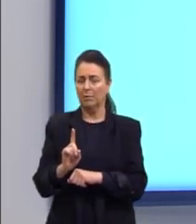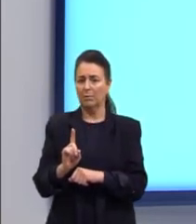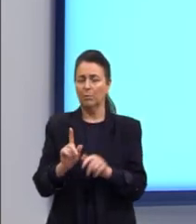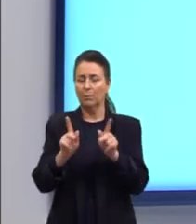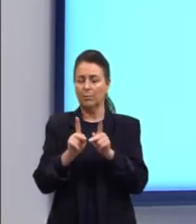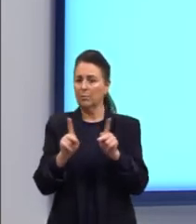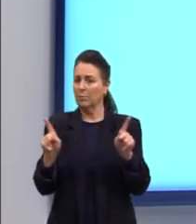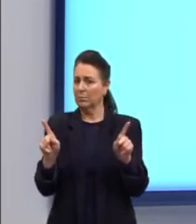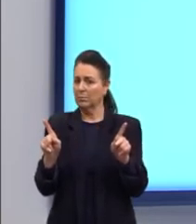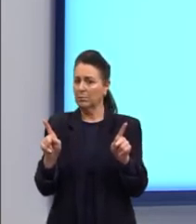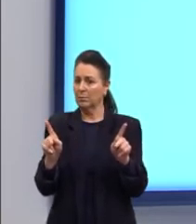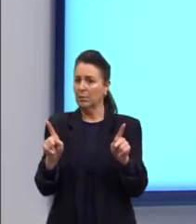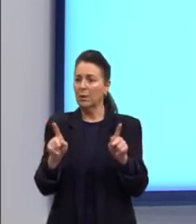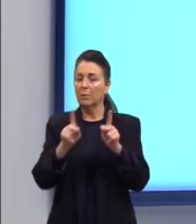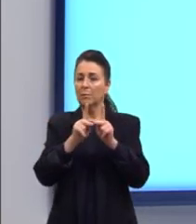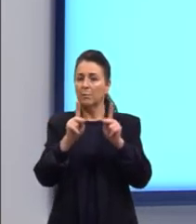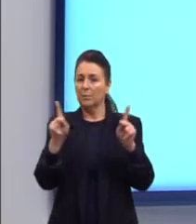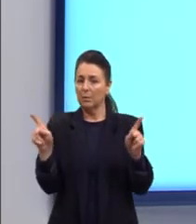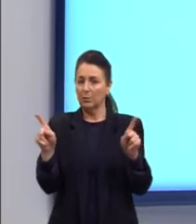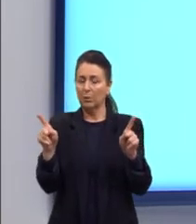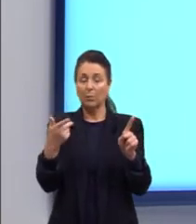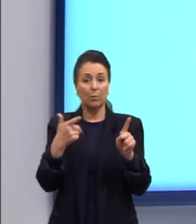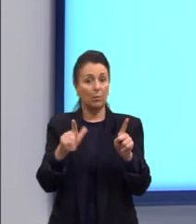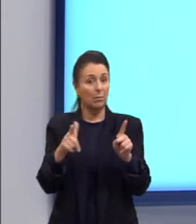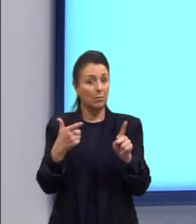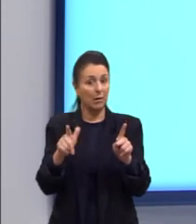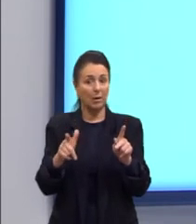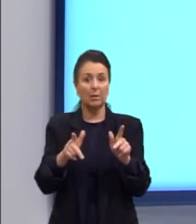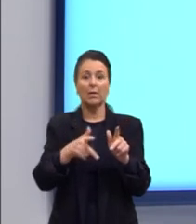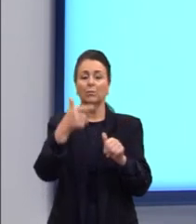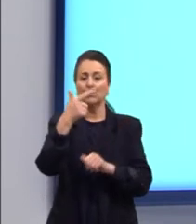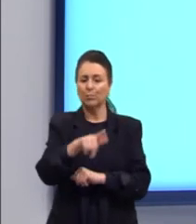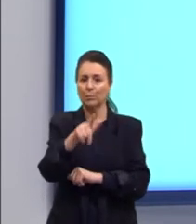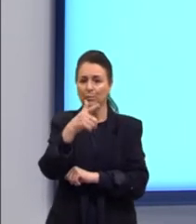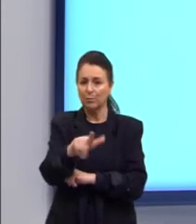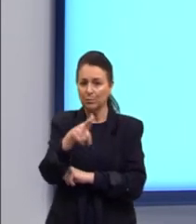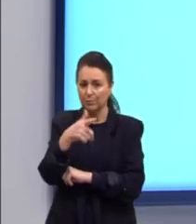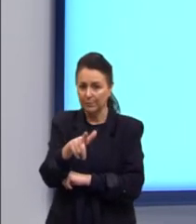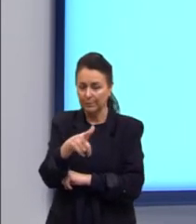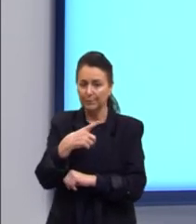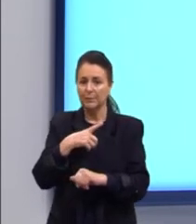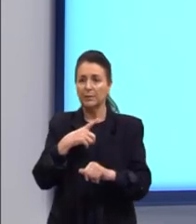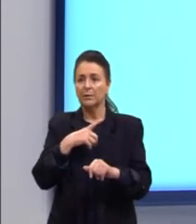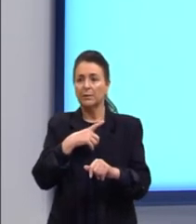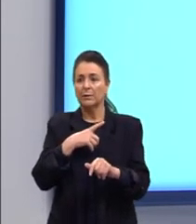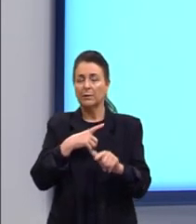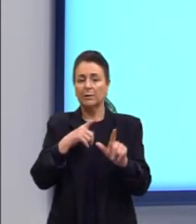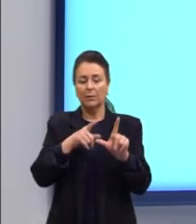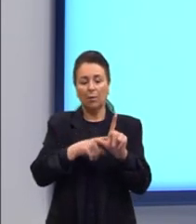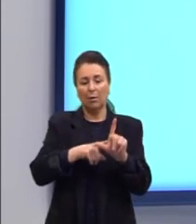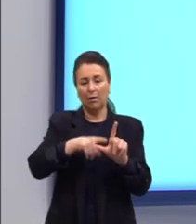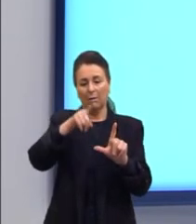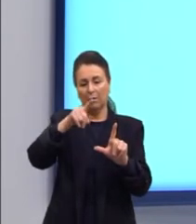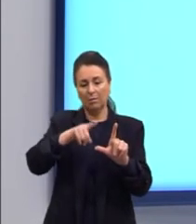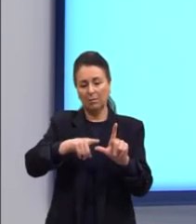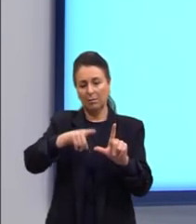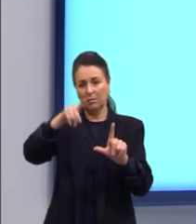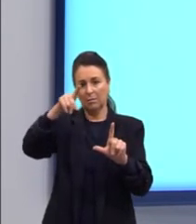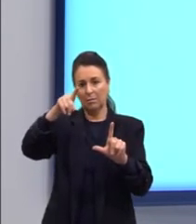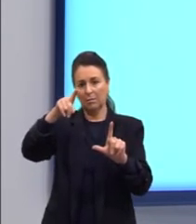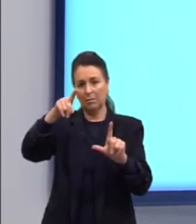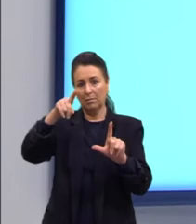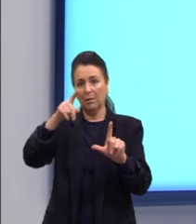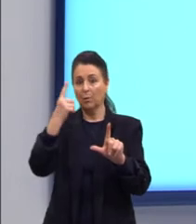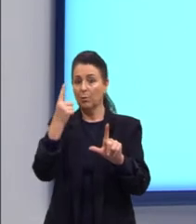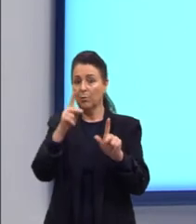período né o período é sem a repetição então no nosso gráfico aqui onde não ocorre repetições é